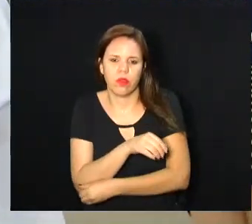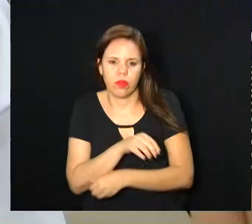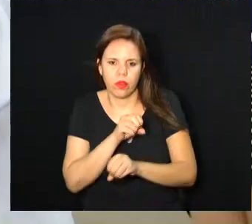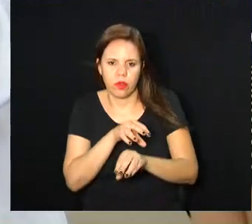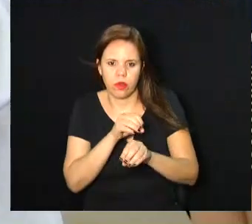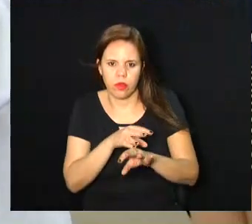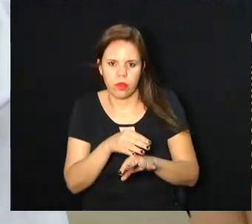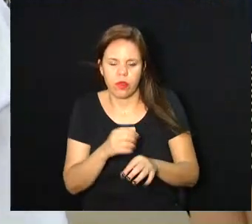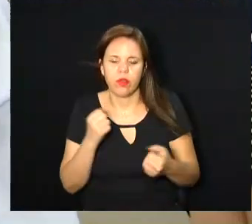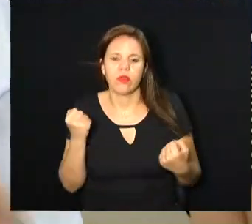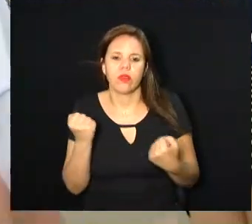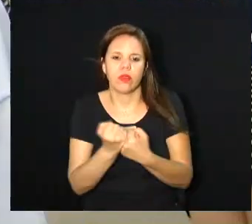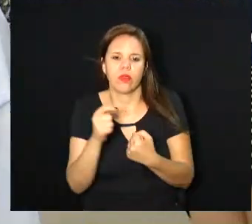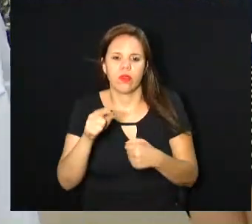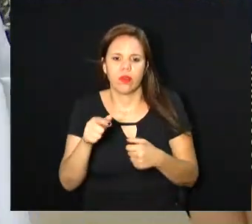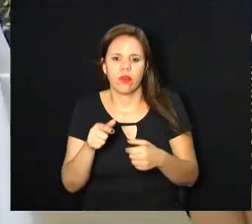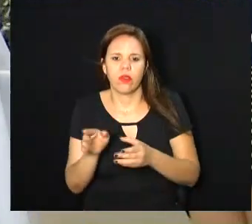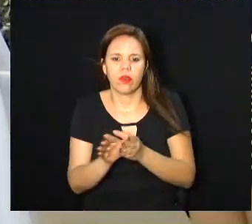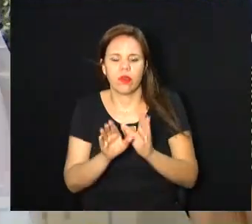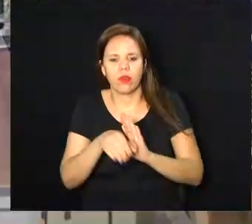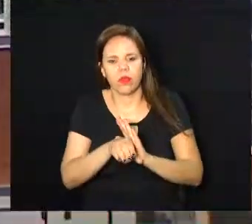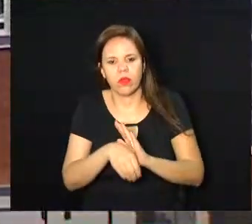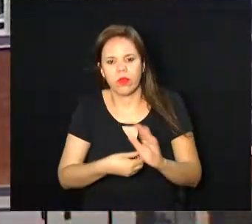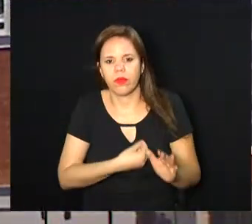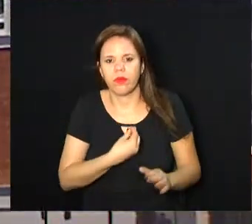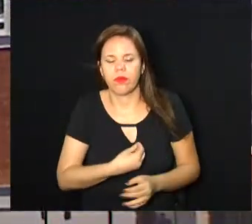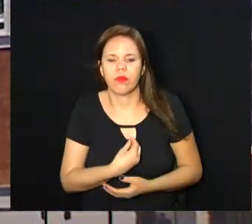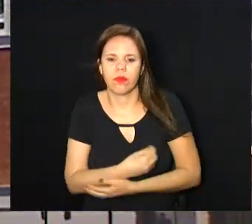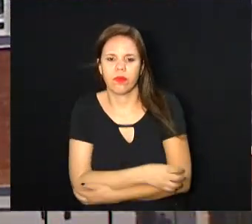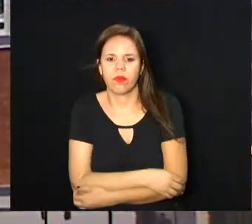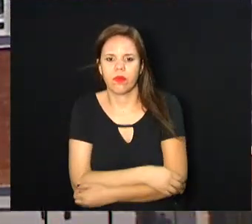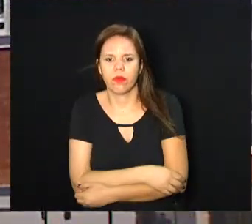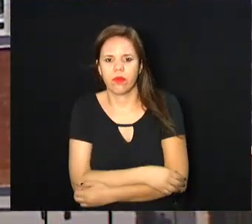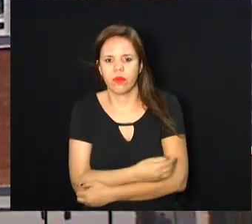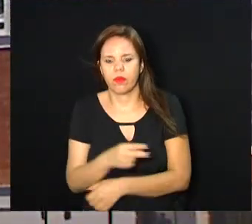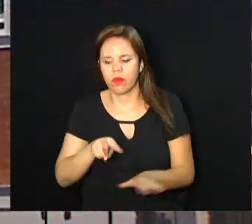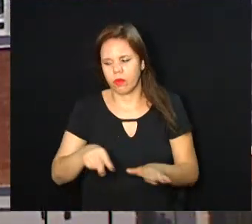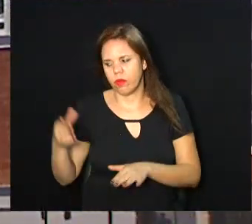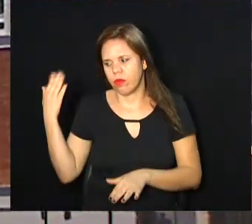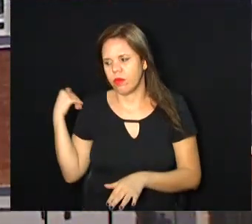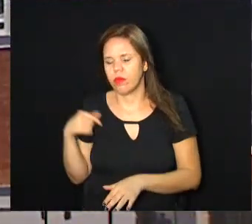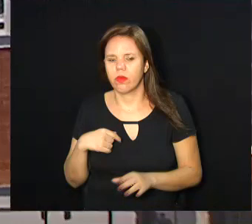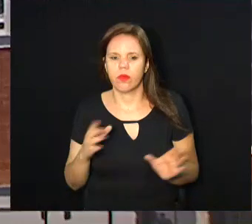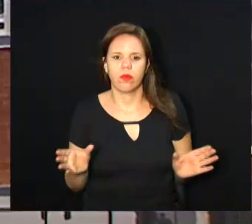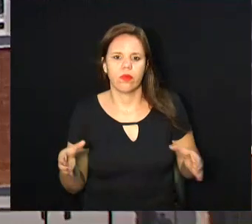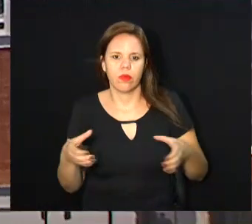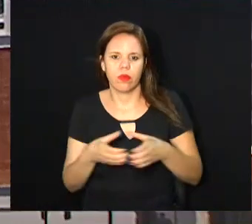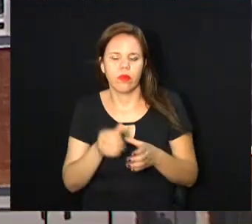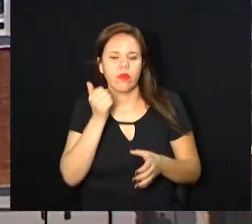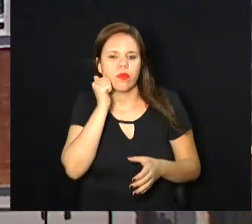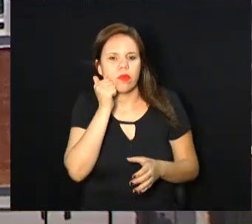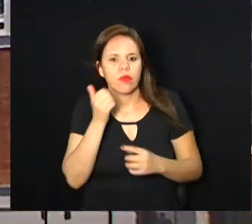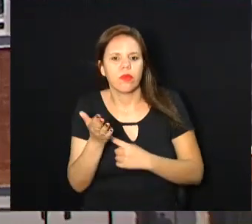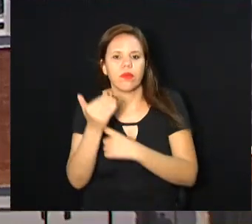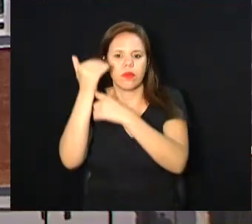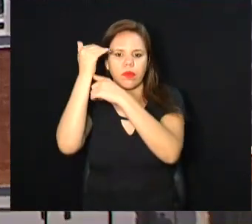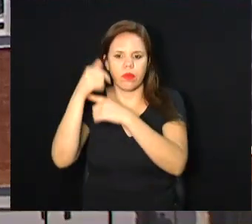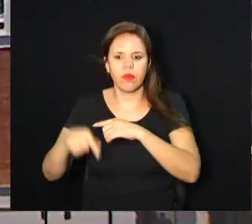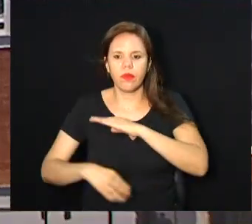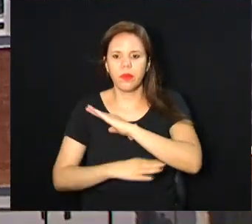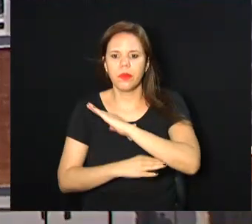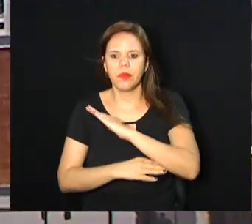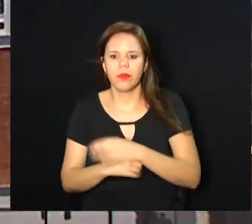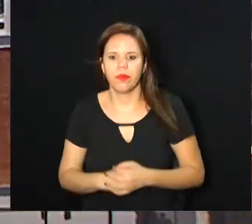estamos aqui apoiando este conceito de vida. Na última semana, a Comissão de Ciência e Tecnologia aqui da